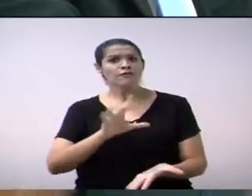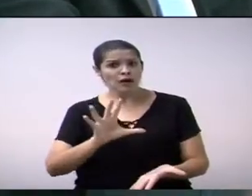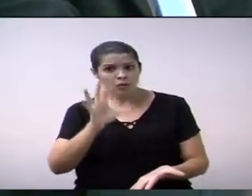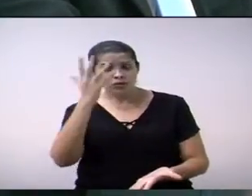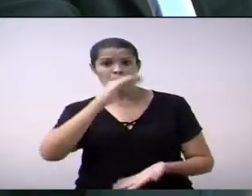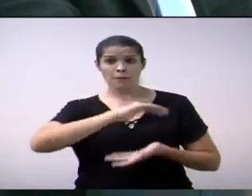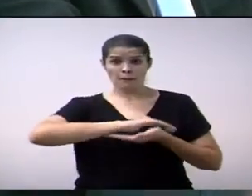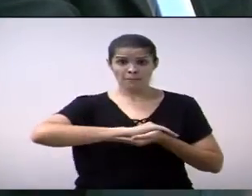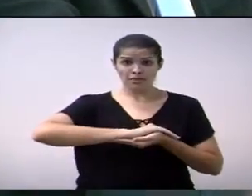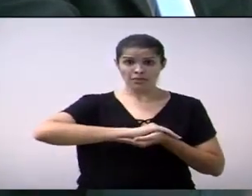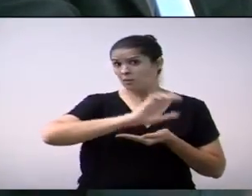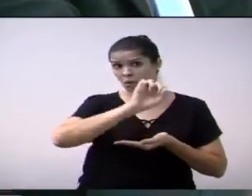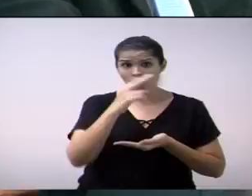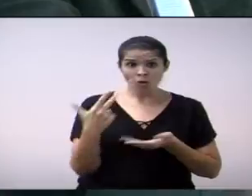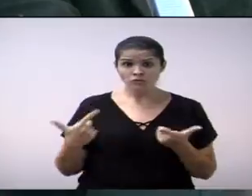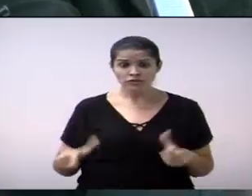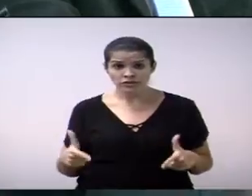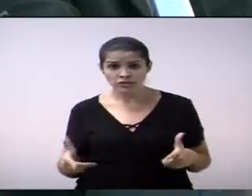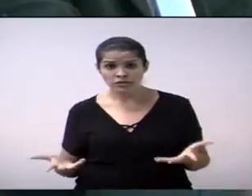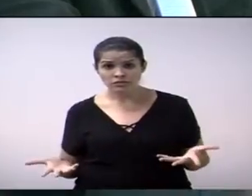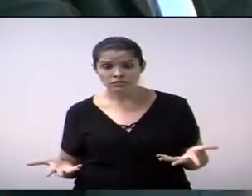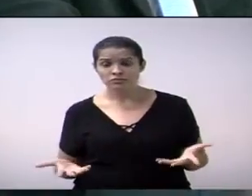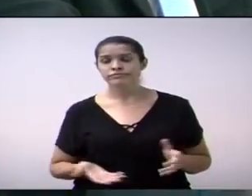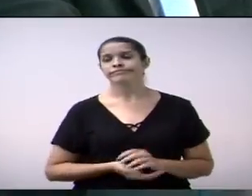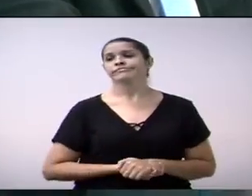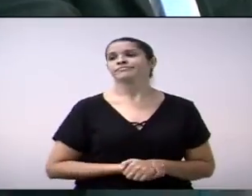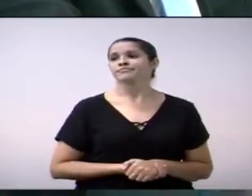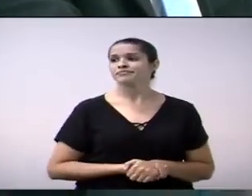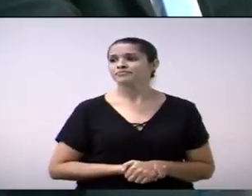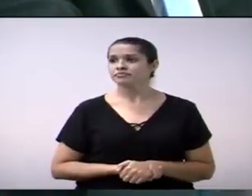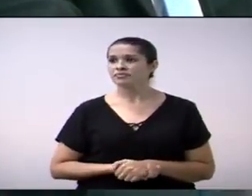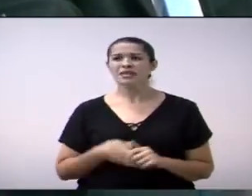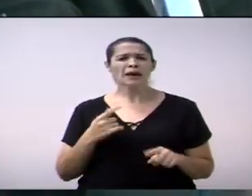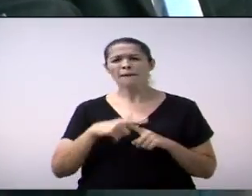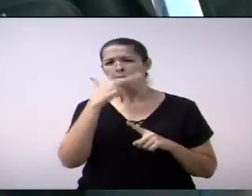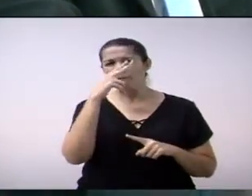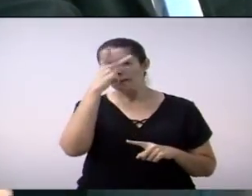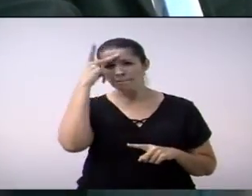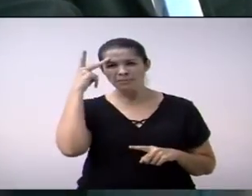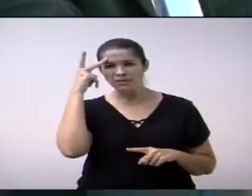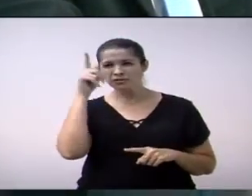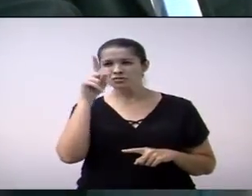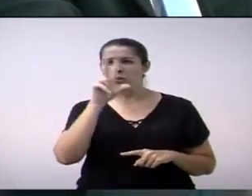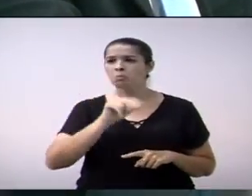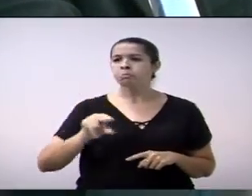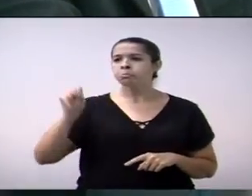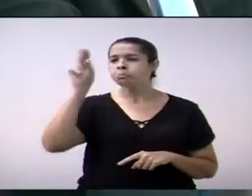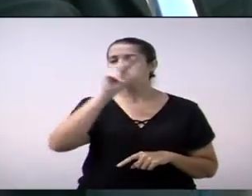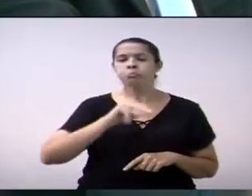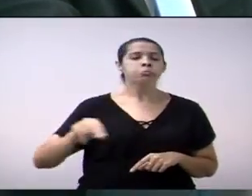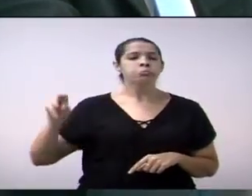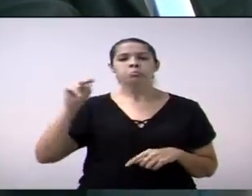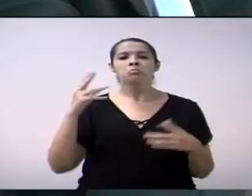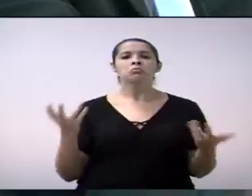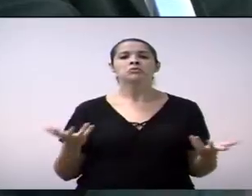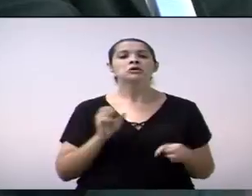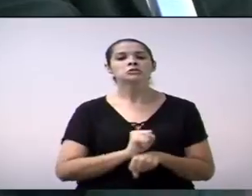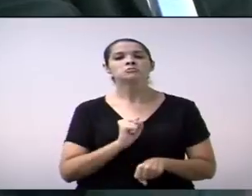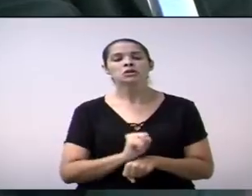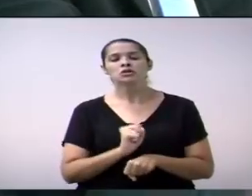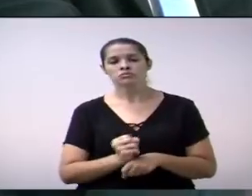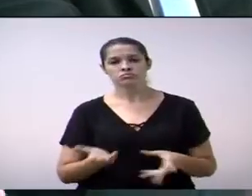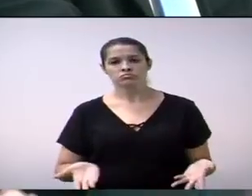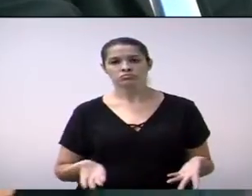menos, a gente não fica enganando a nossa população. Tem o requerimento de número 30 da minha autoria, que